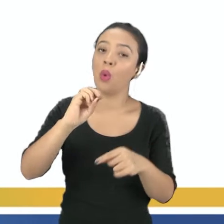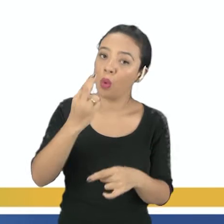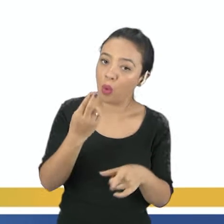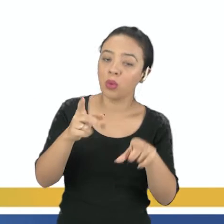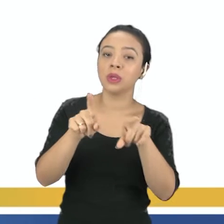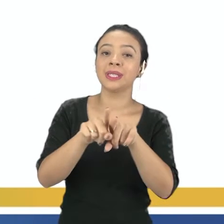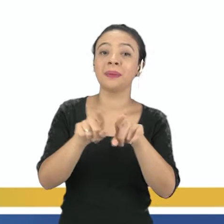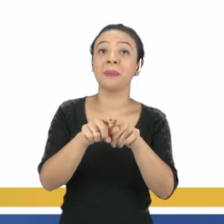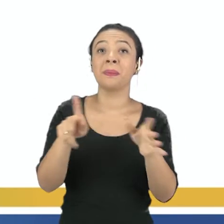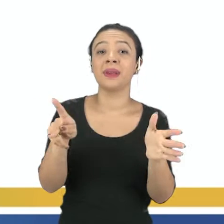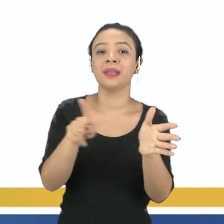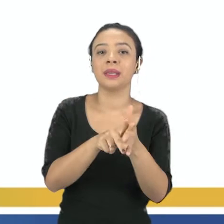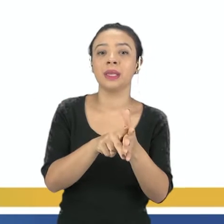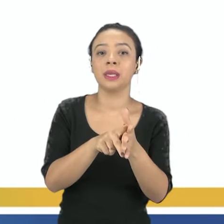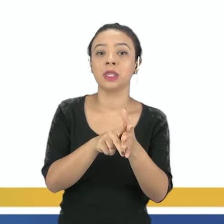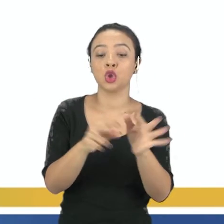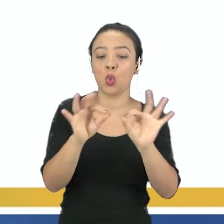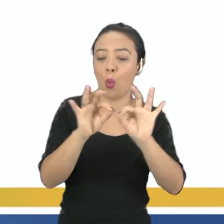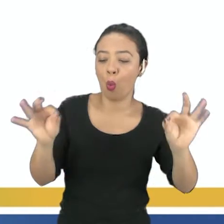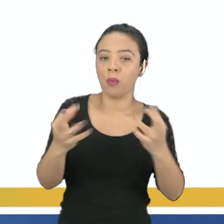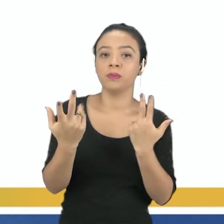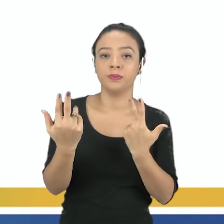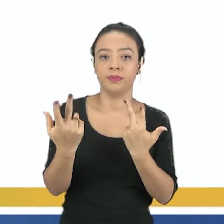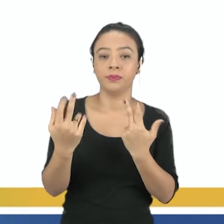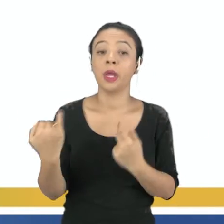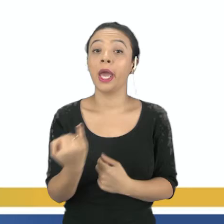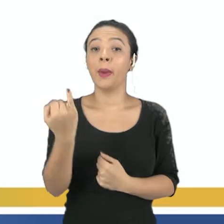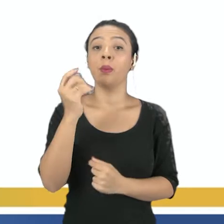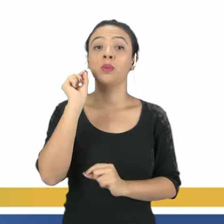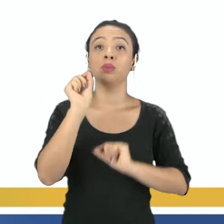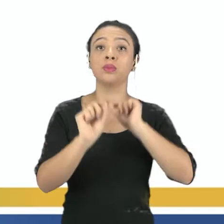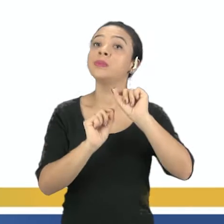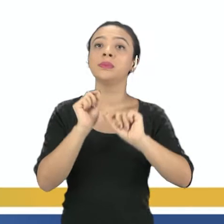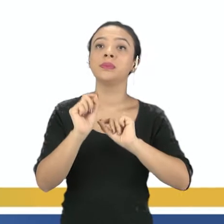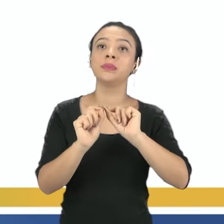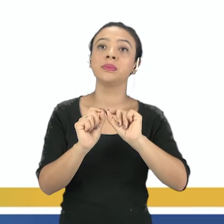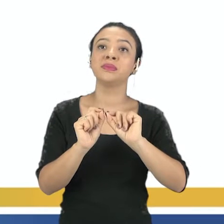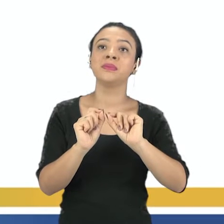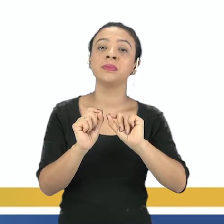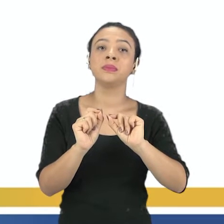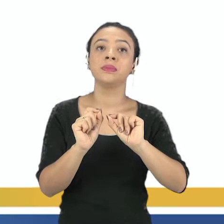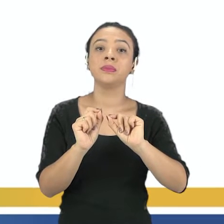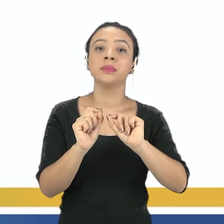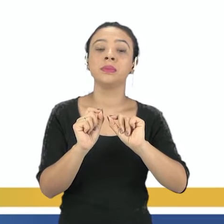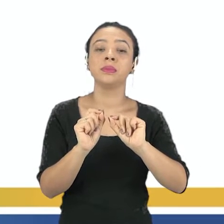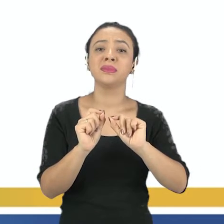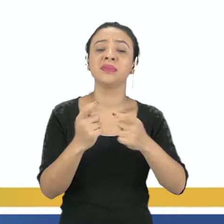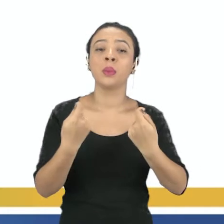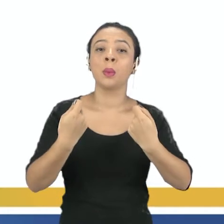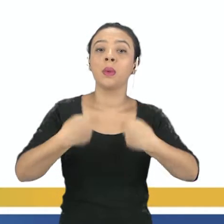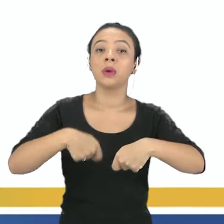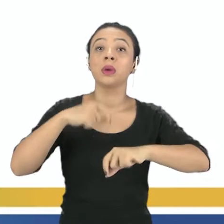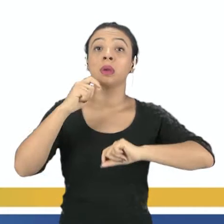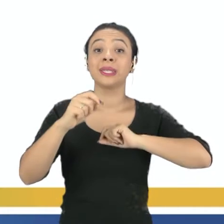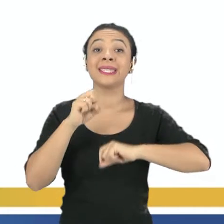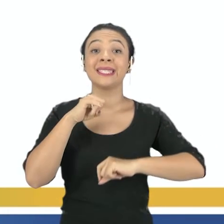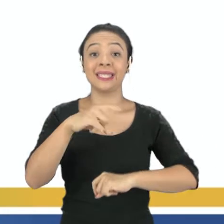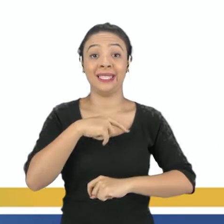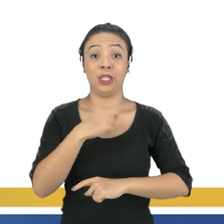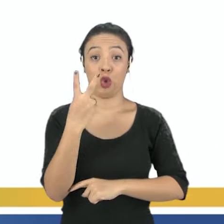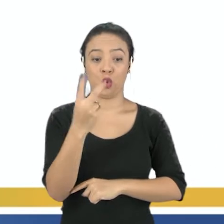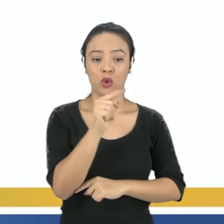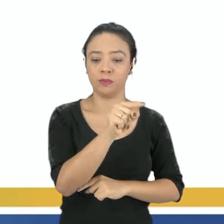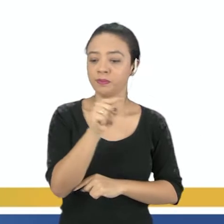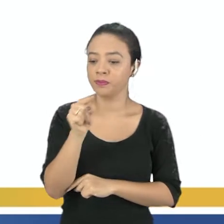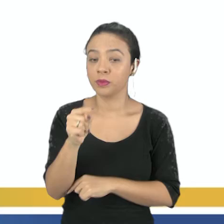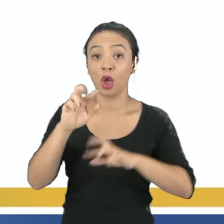quando eles pertencem à uma mesma reta O importante axioma e da geometria né garante que por dois pontos